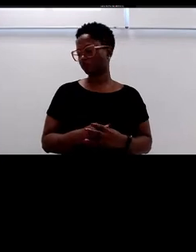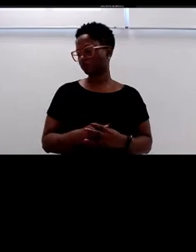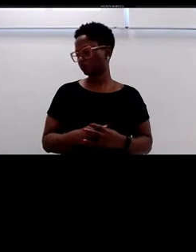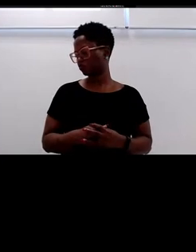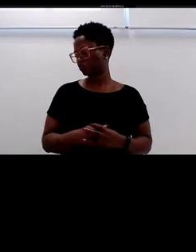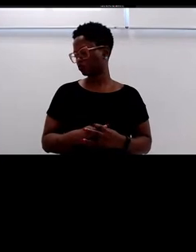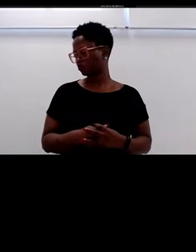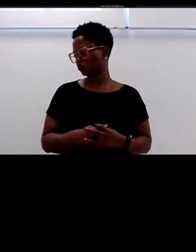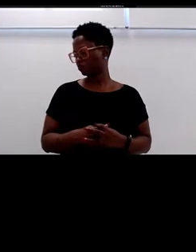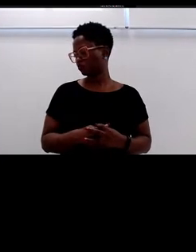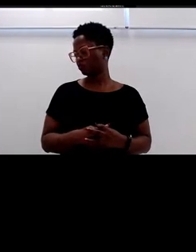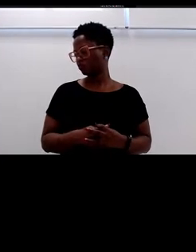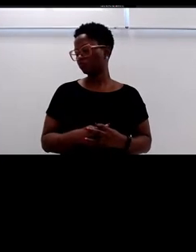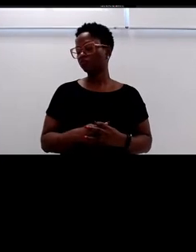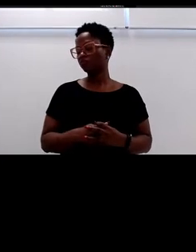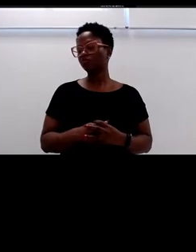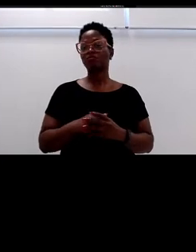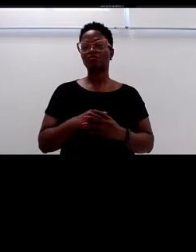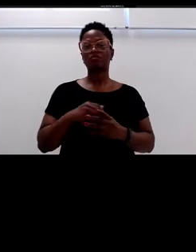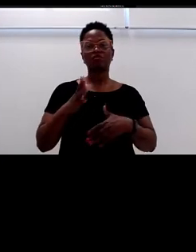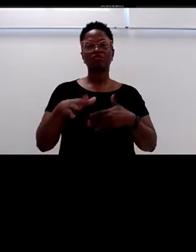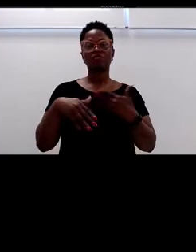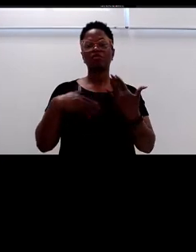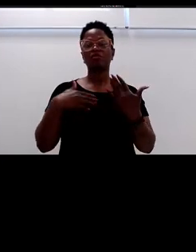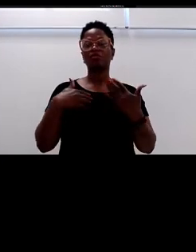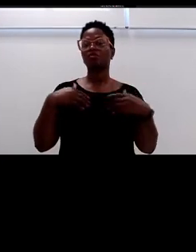depois de um acidente,